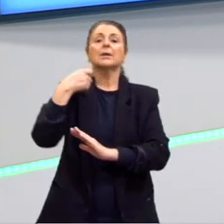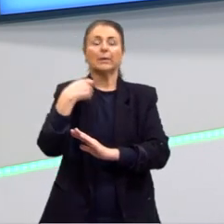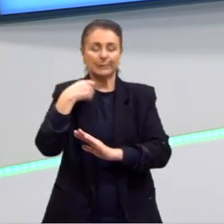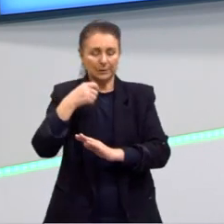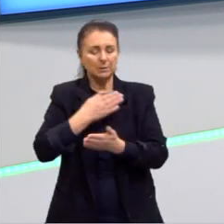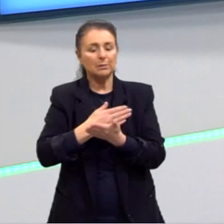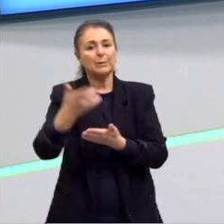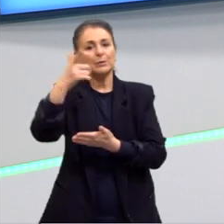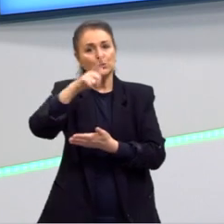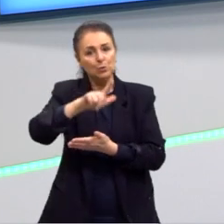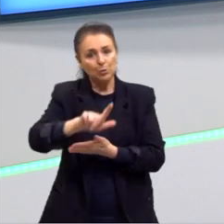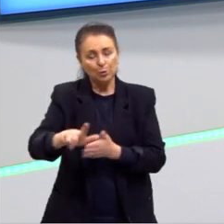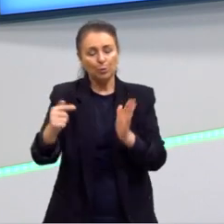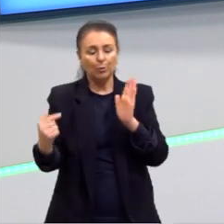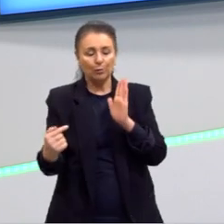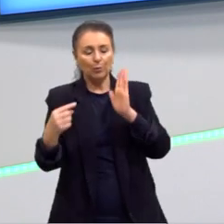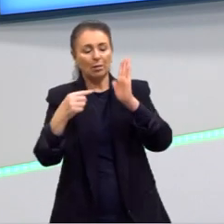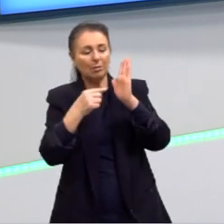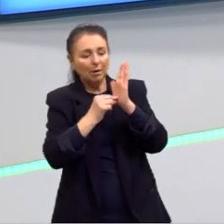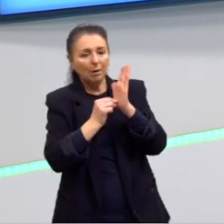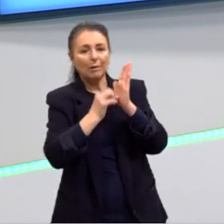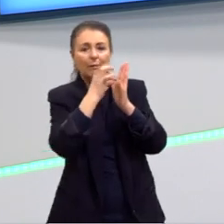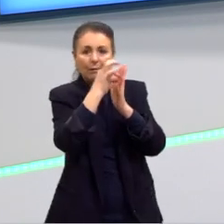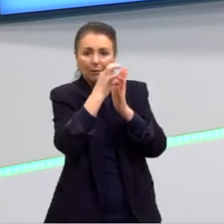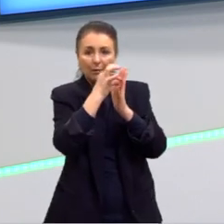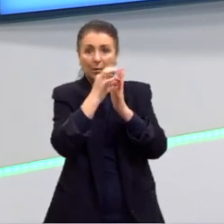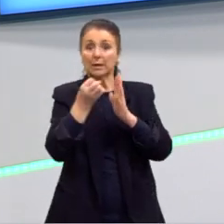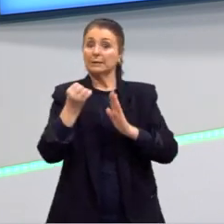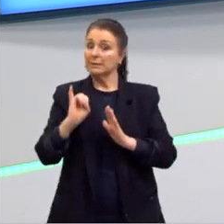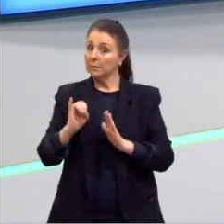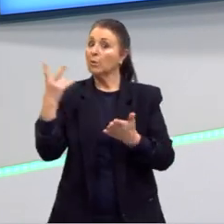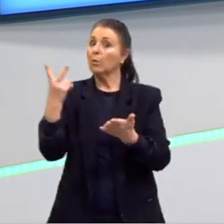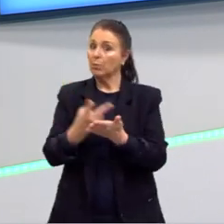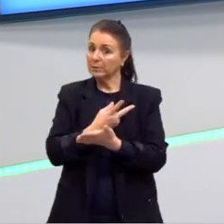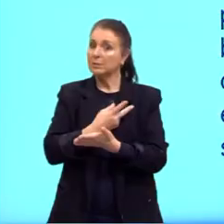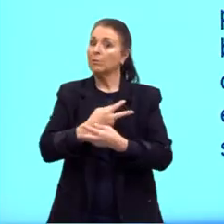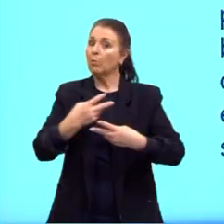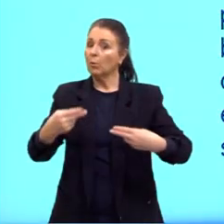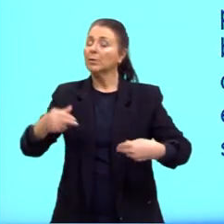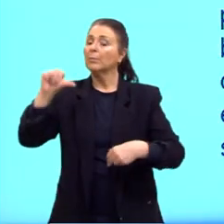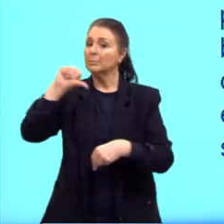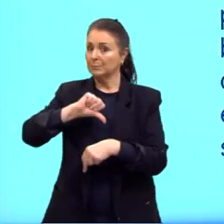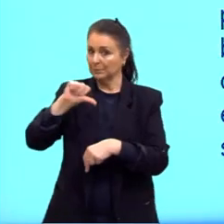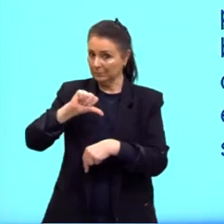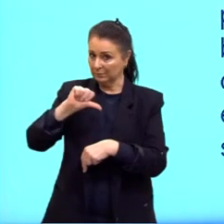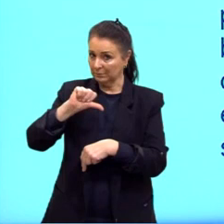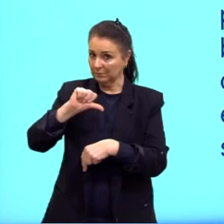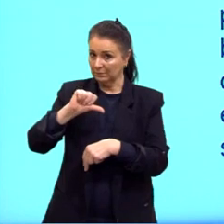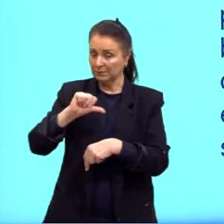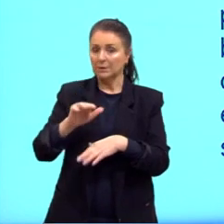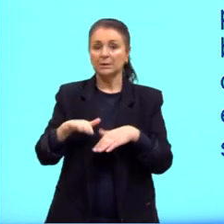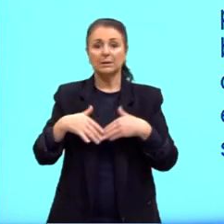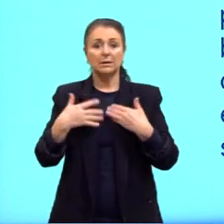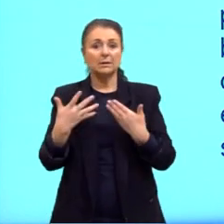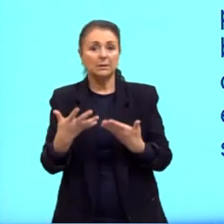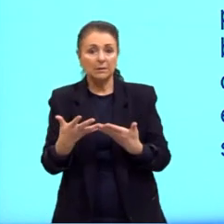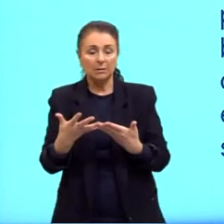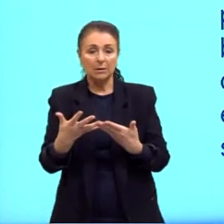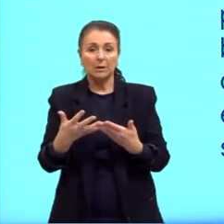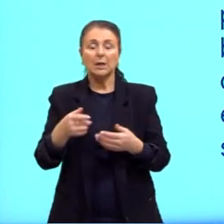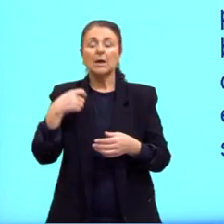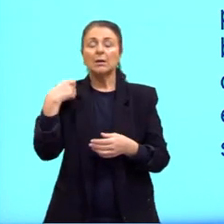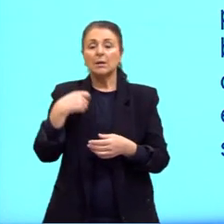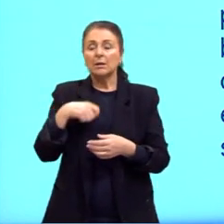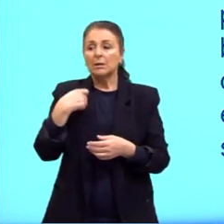tudo de novo né sim né também não gerar algum dano Tá mas geralmente é isso que acontece né então justamente